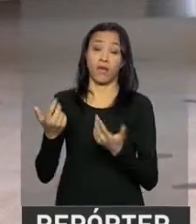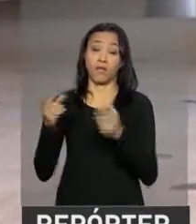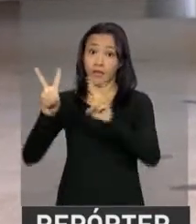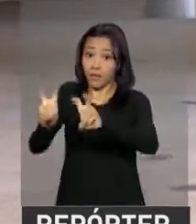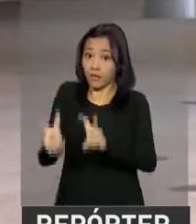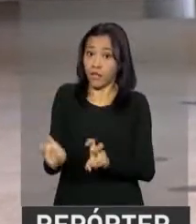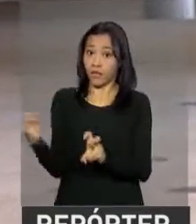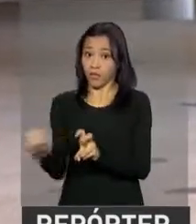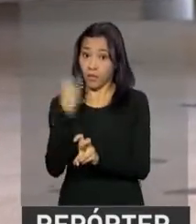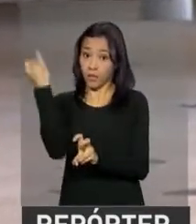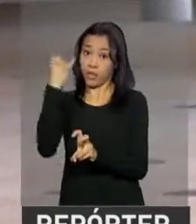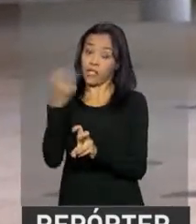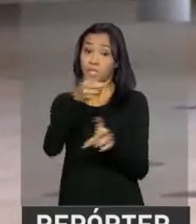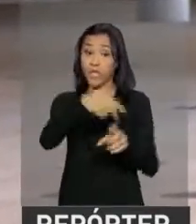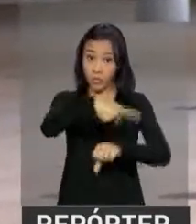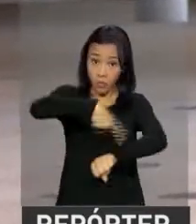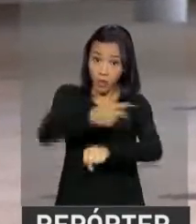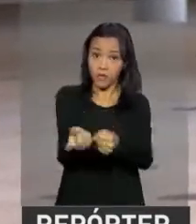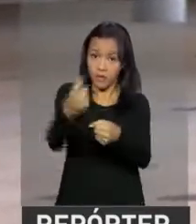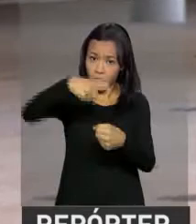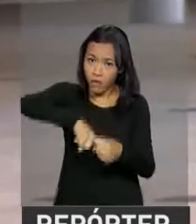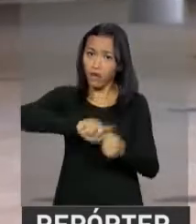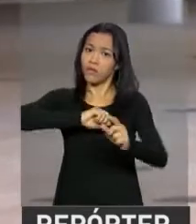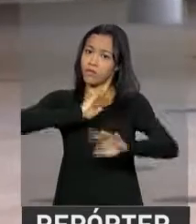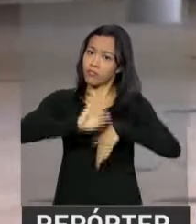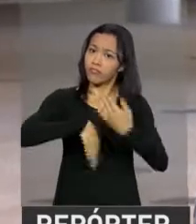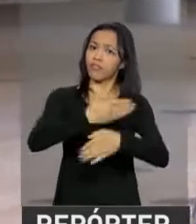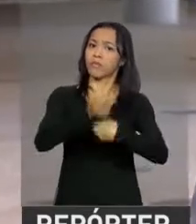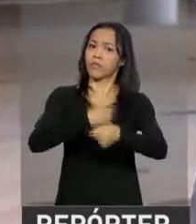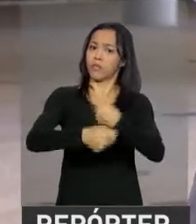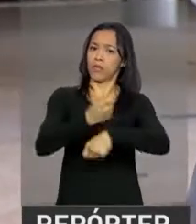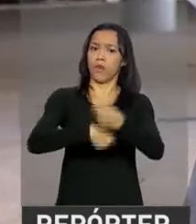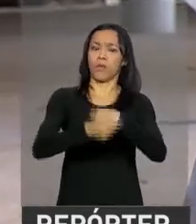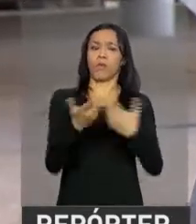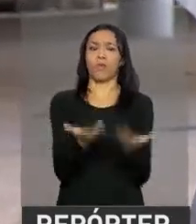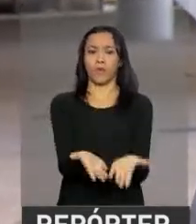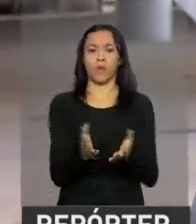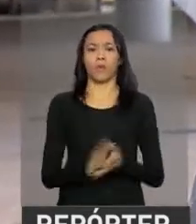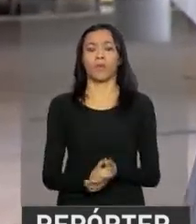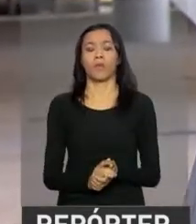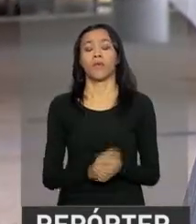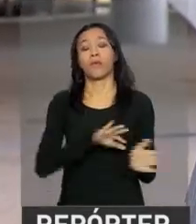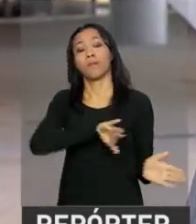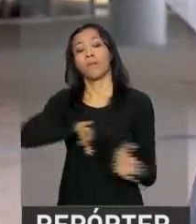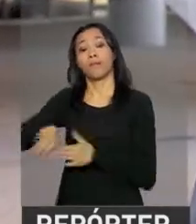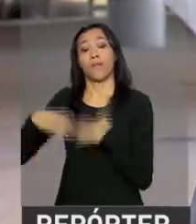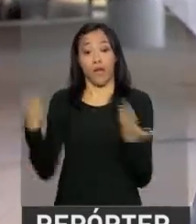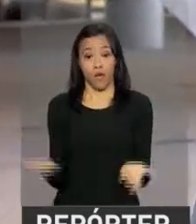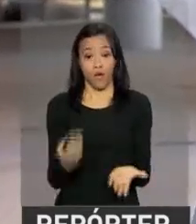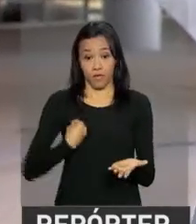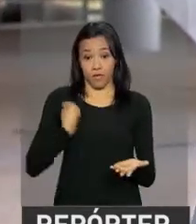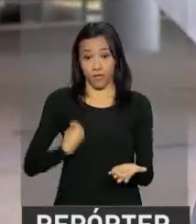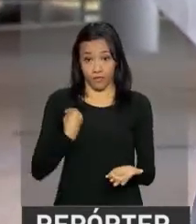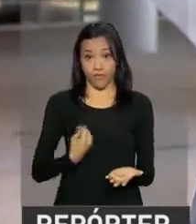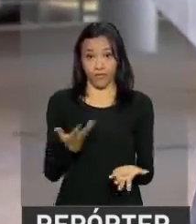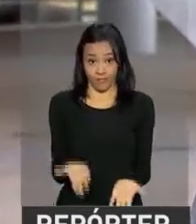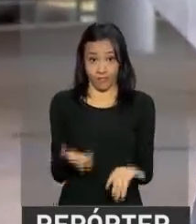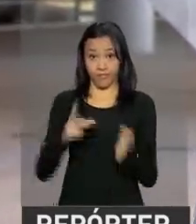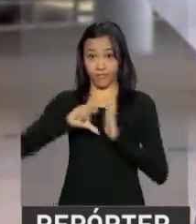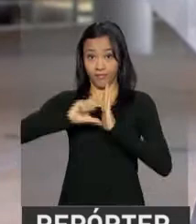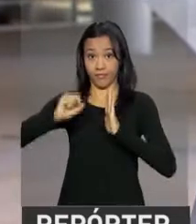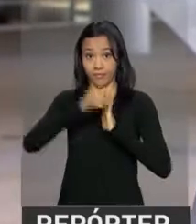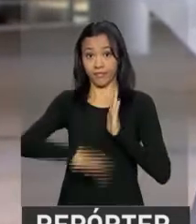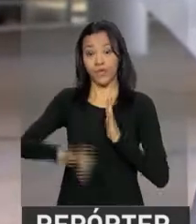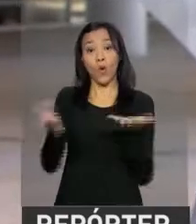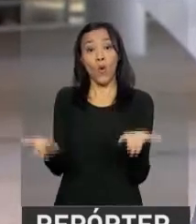crescimento econômico, como é o caso das medidas aí do ajuste fiscal. Bom, falando agora aqui do Palácio do Planalto, hoje pela manhã